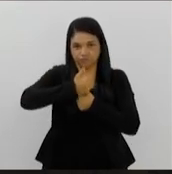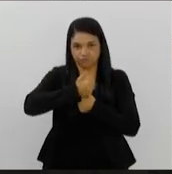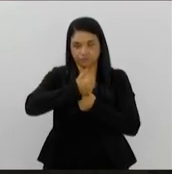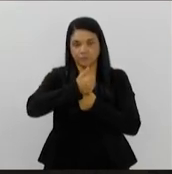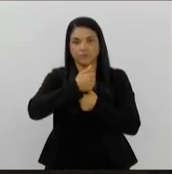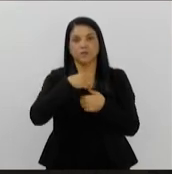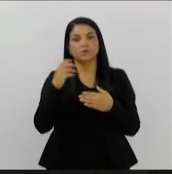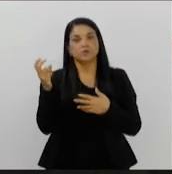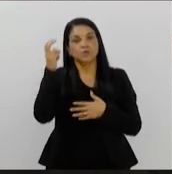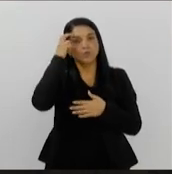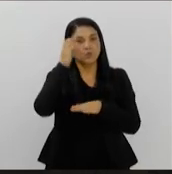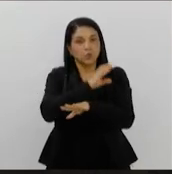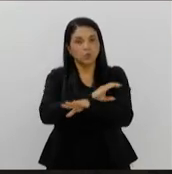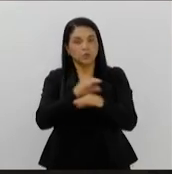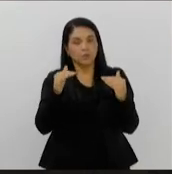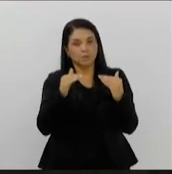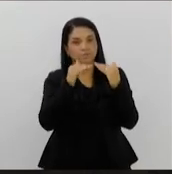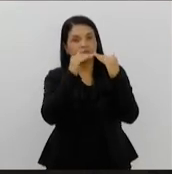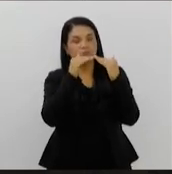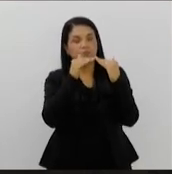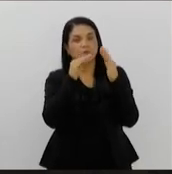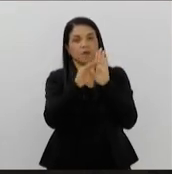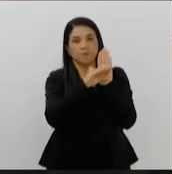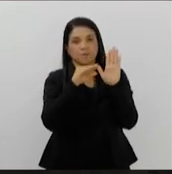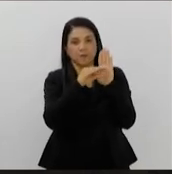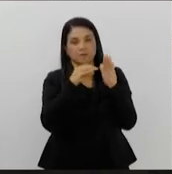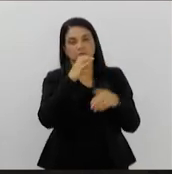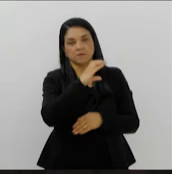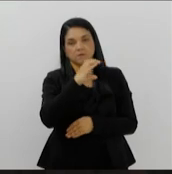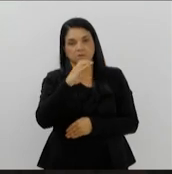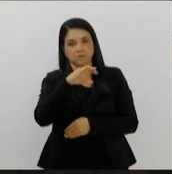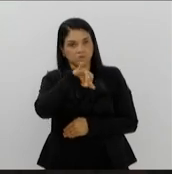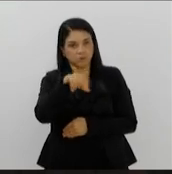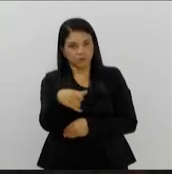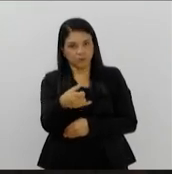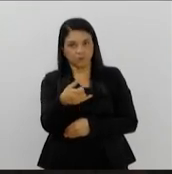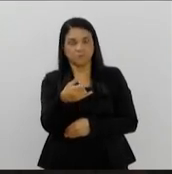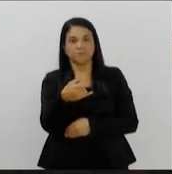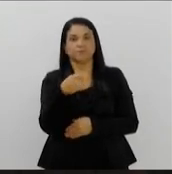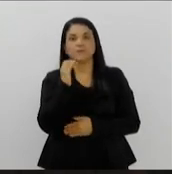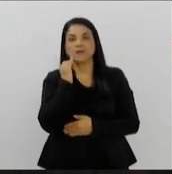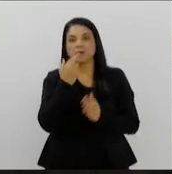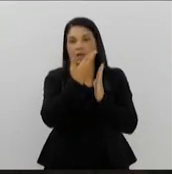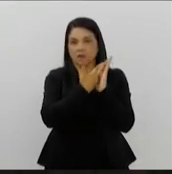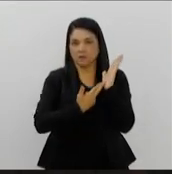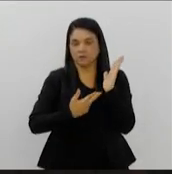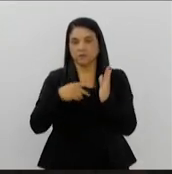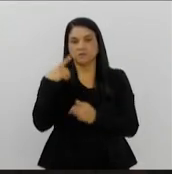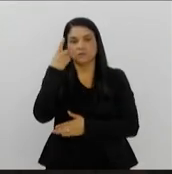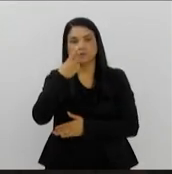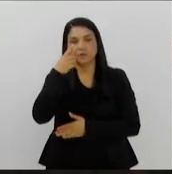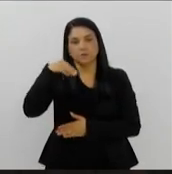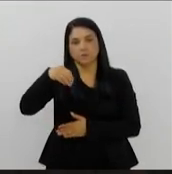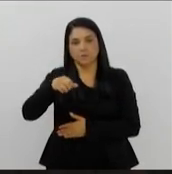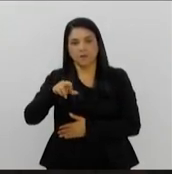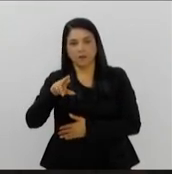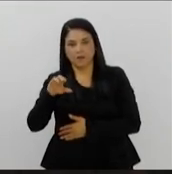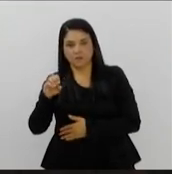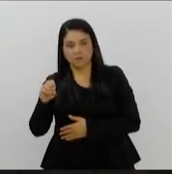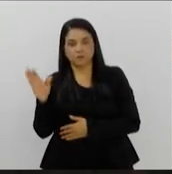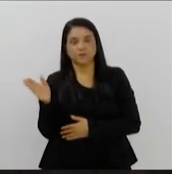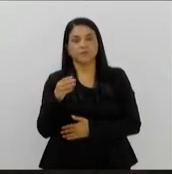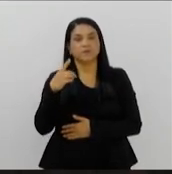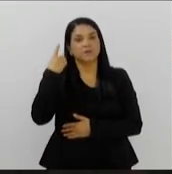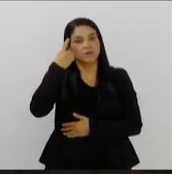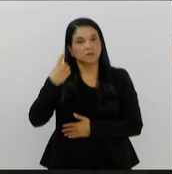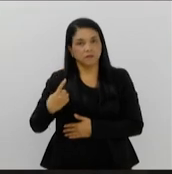e de Cultura favorável com as emendas da Comissão de Constituição e Justiça. Relatores, deputados Márcio Pacheco e Dani